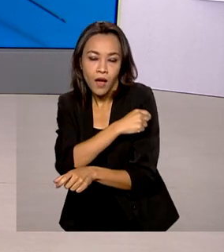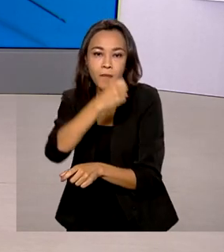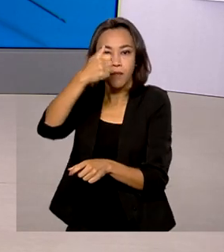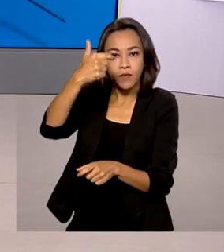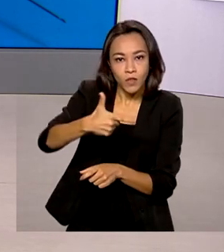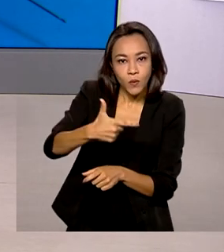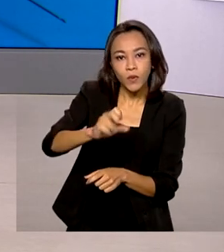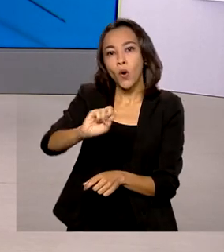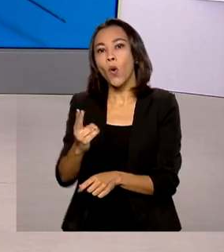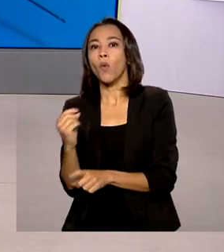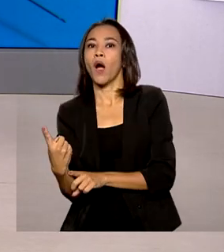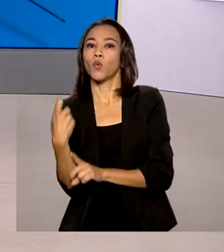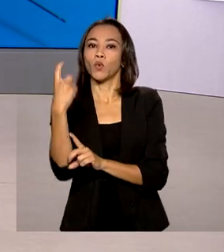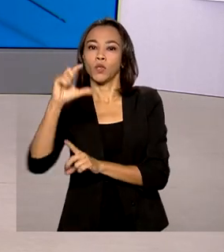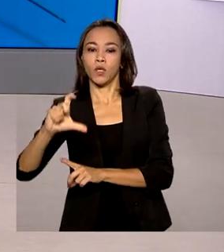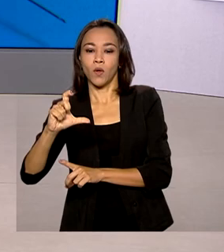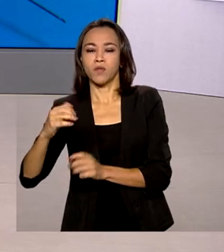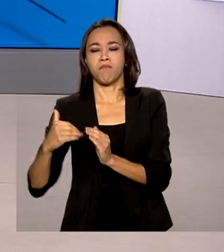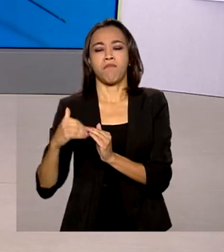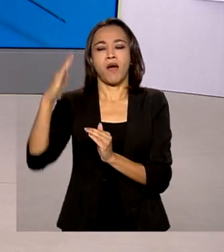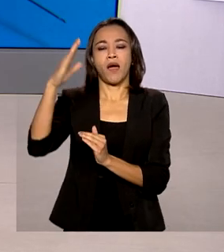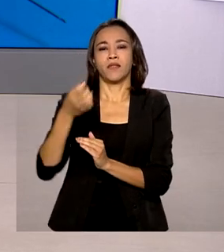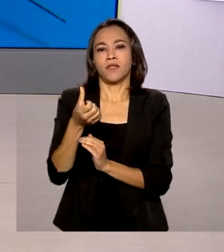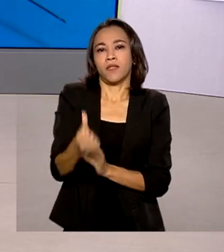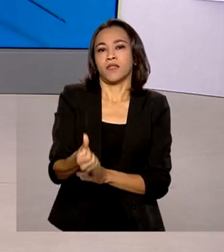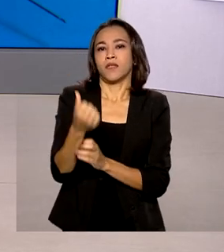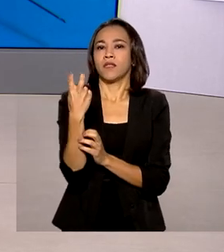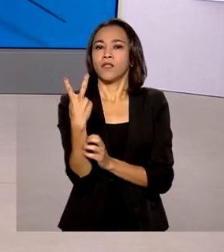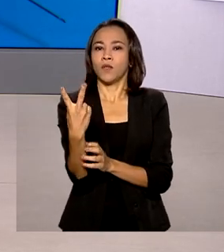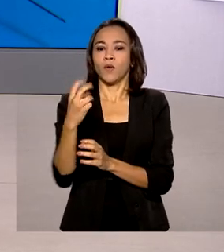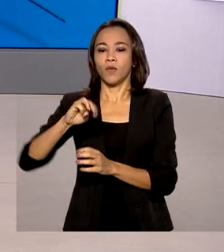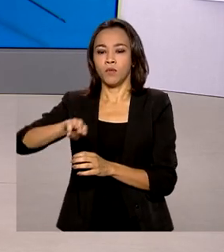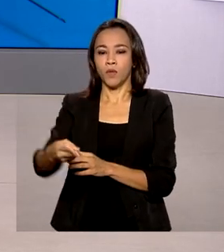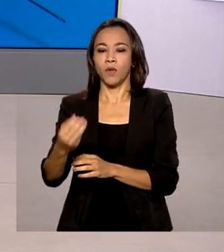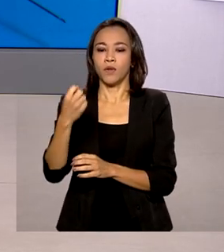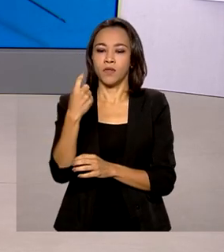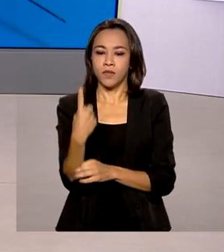dose única ultrapassa 62 milhões, 197 mil.